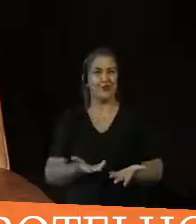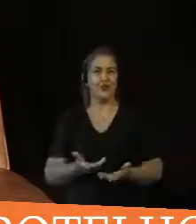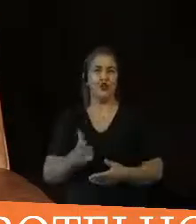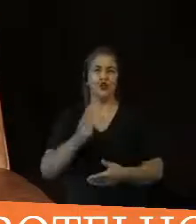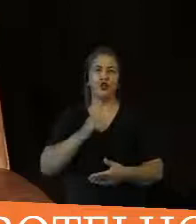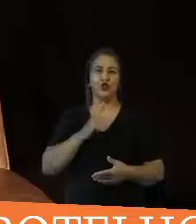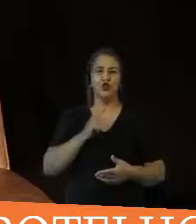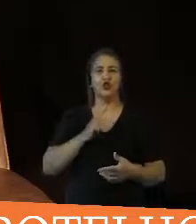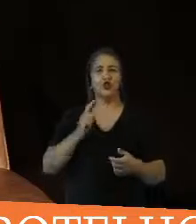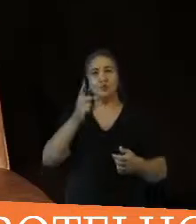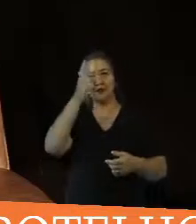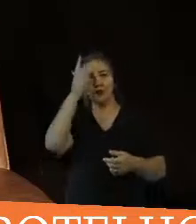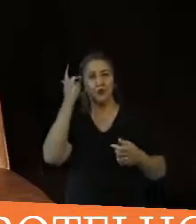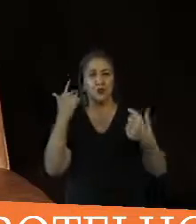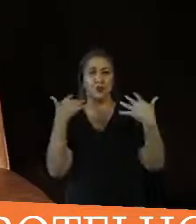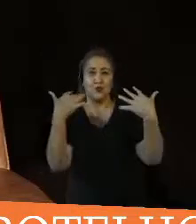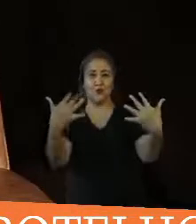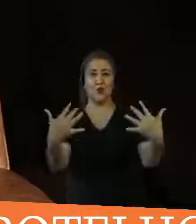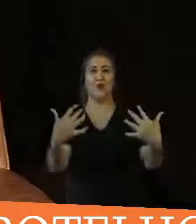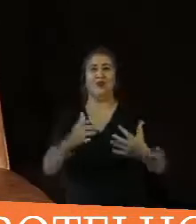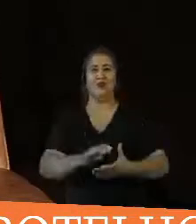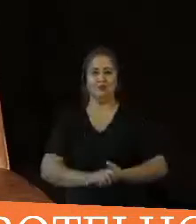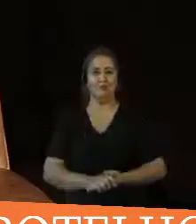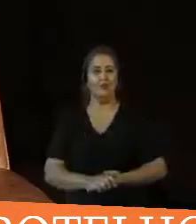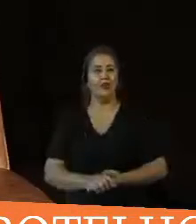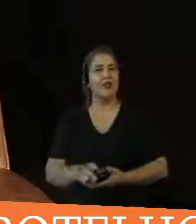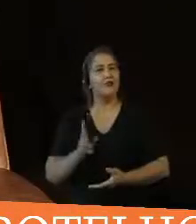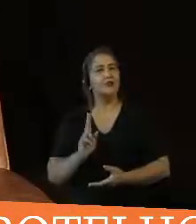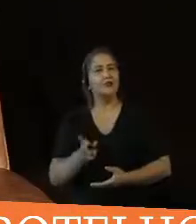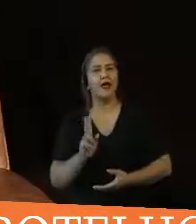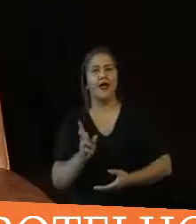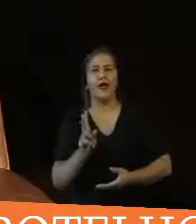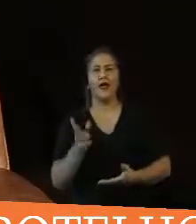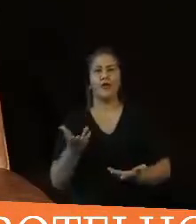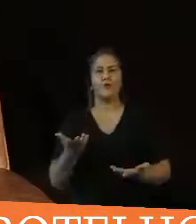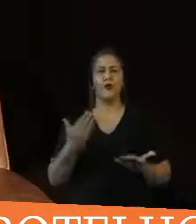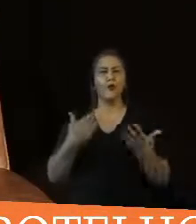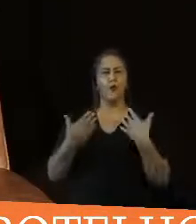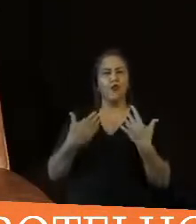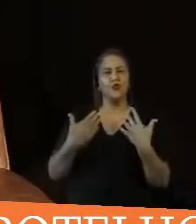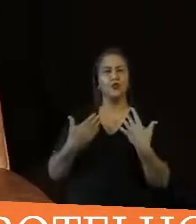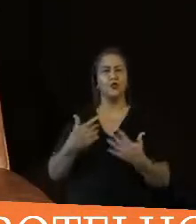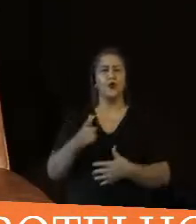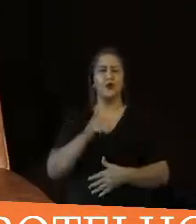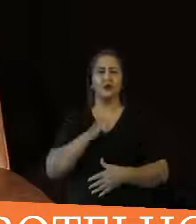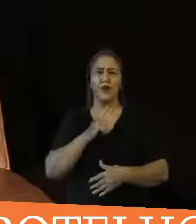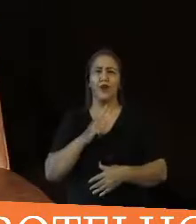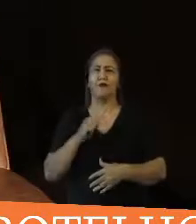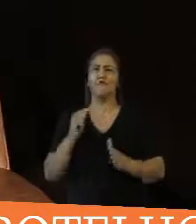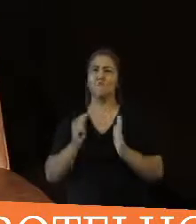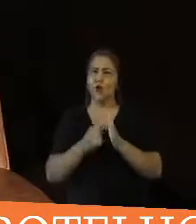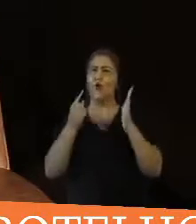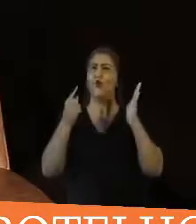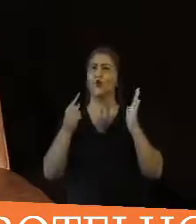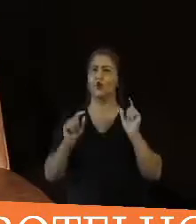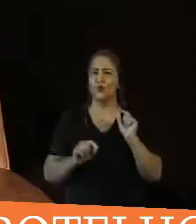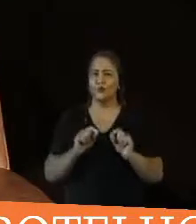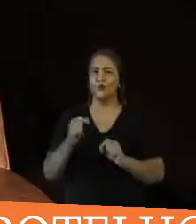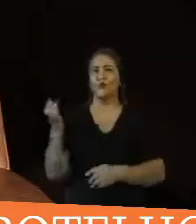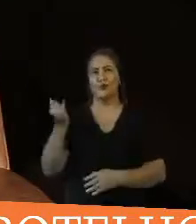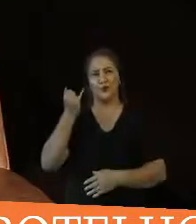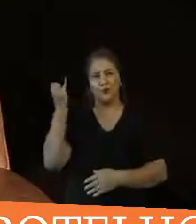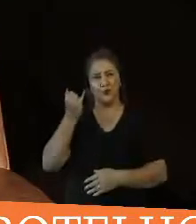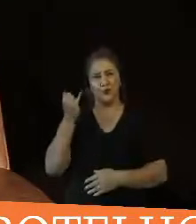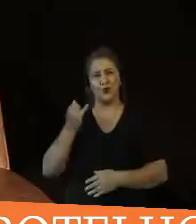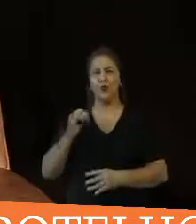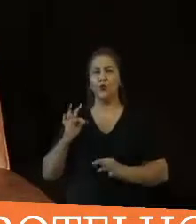os nossos encontros, né? Então, sempre quando a gente conversou sobre isso, foi nesse ponto, né? Então,